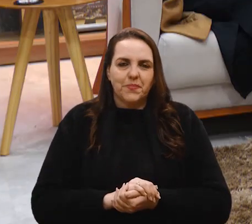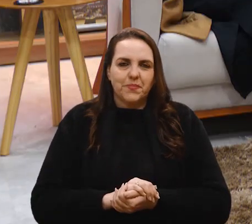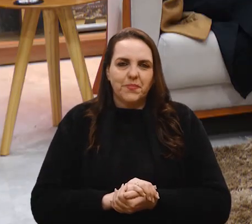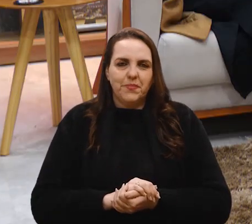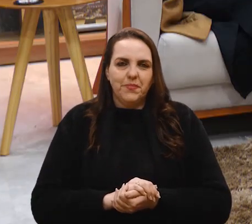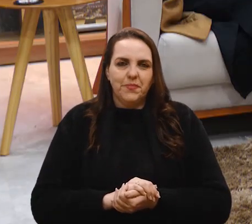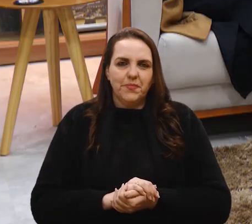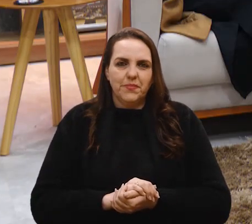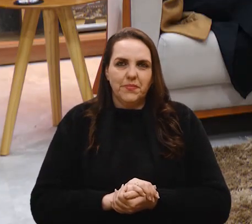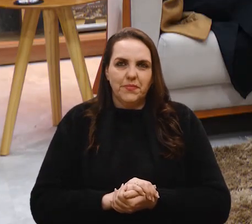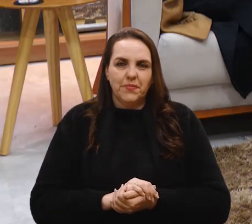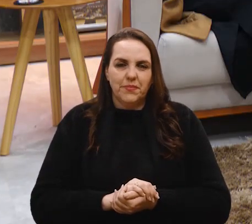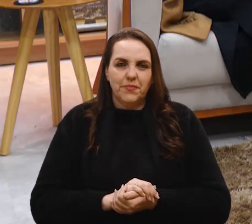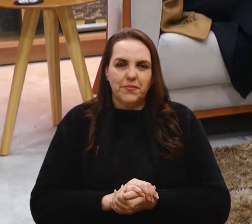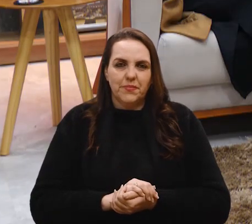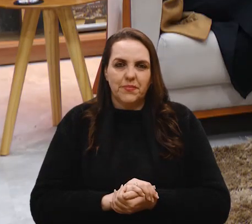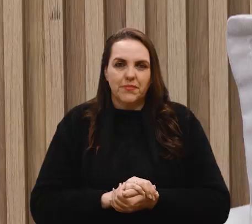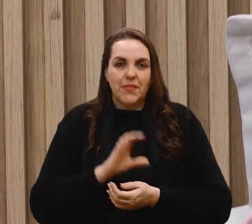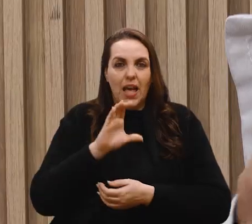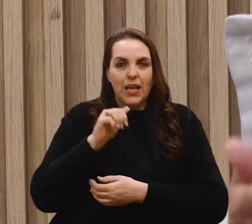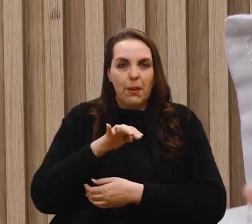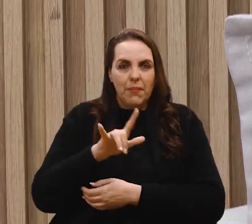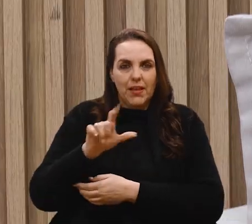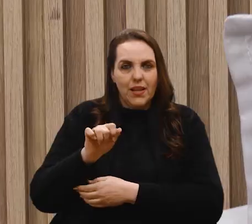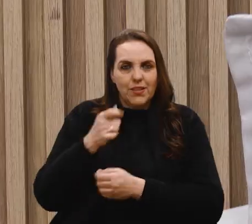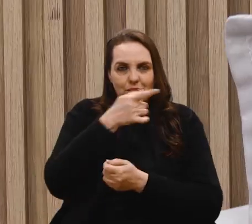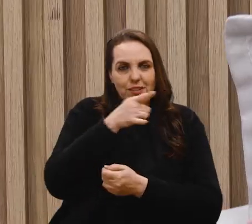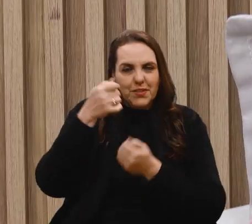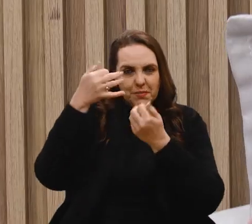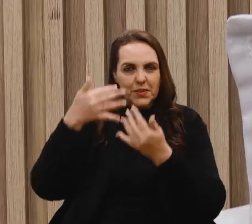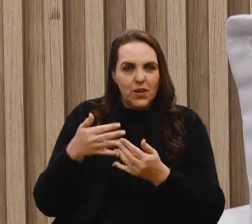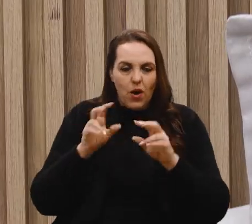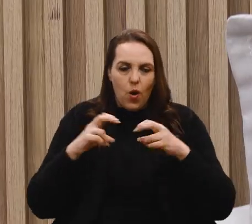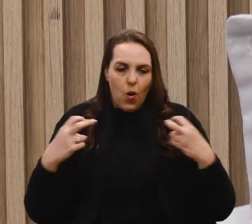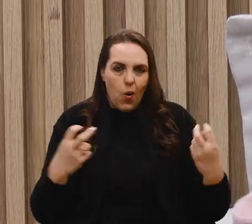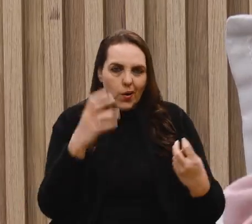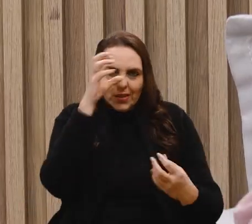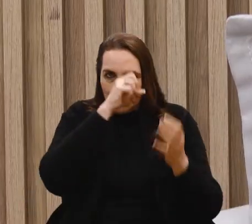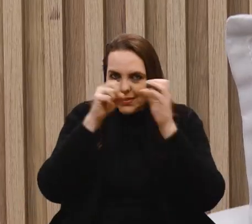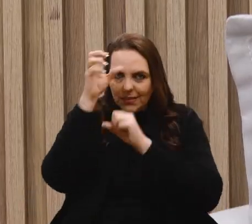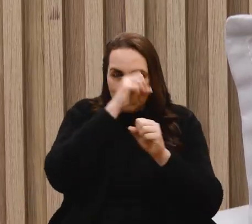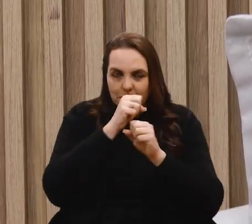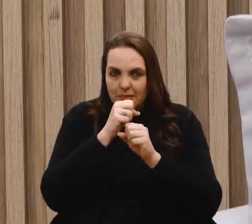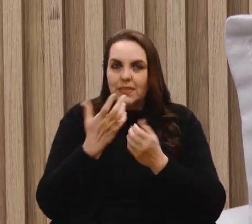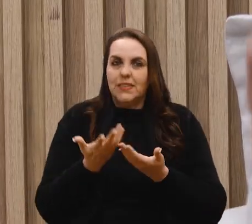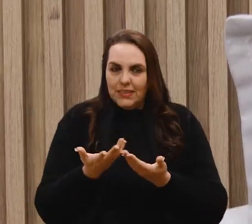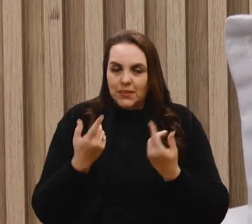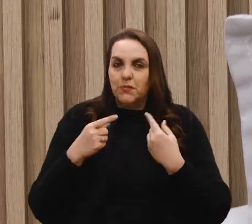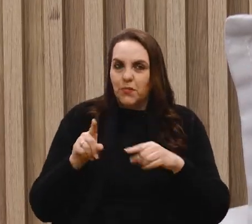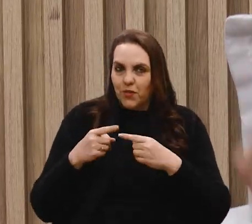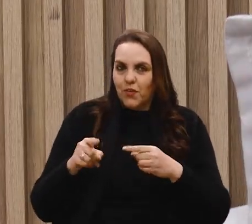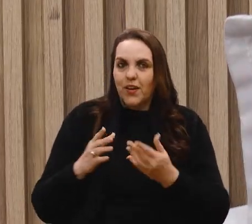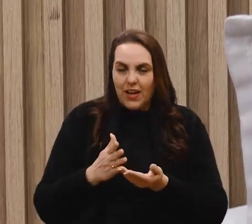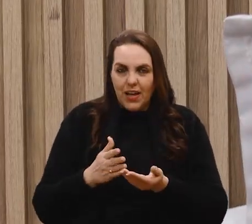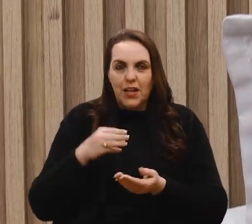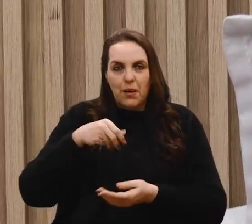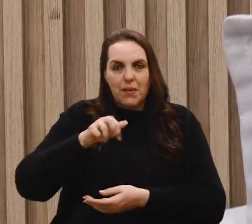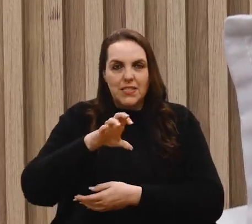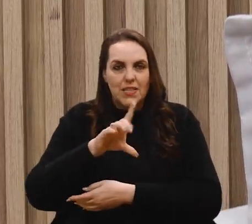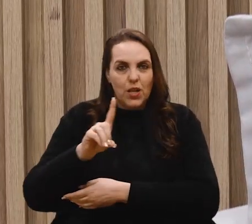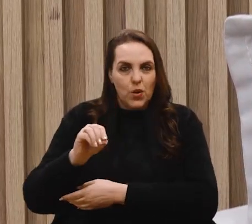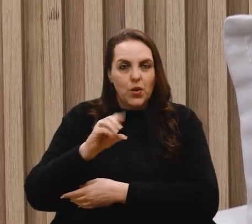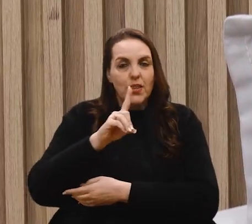Eu quero... A Camila já tocou, né? Esta roda de saberes aqui provocada pelo Marcelo de Gregori, que já foi